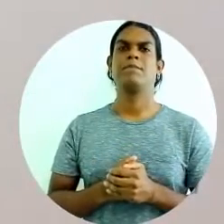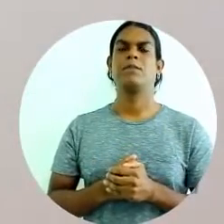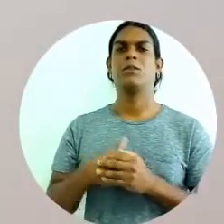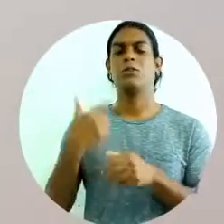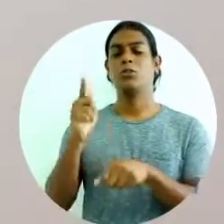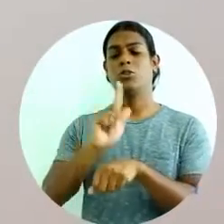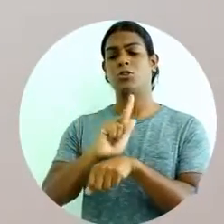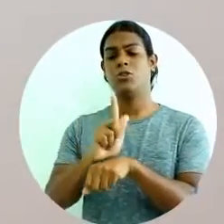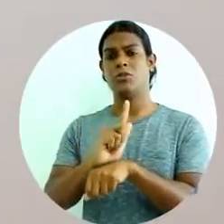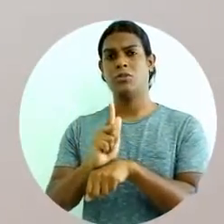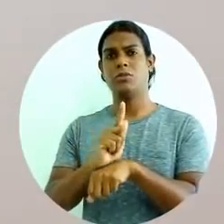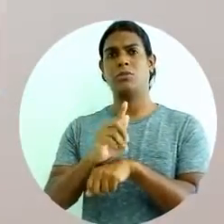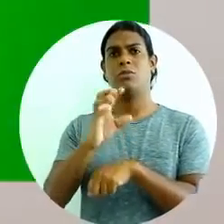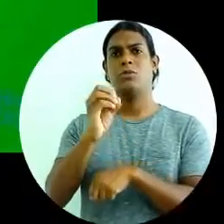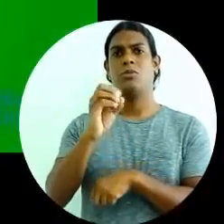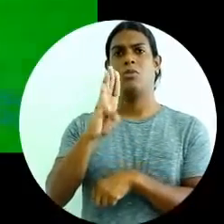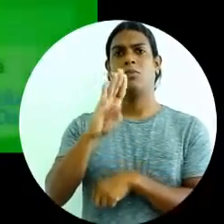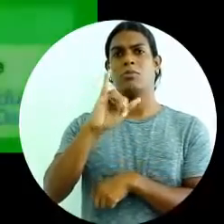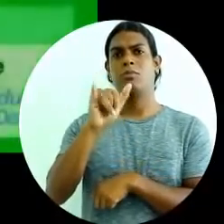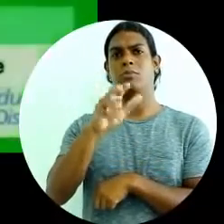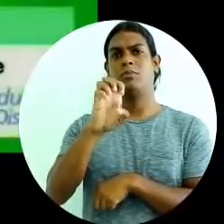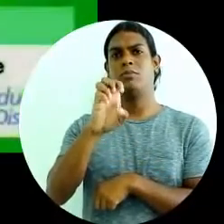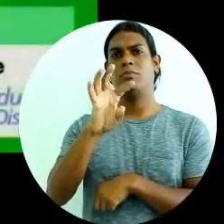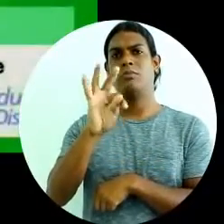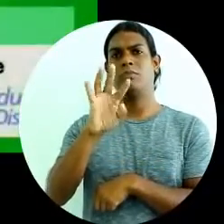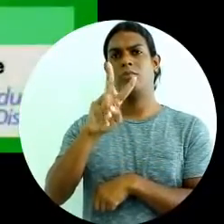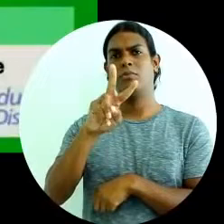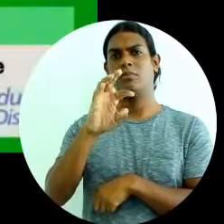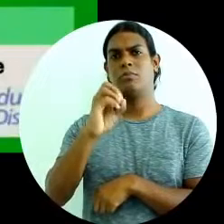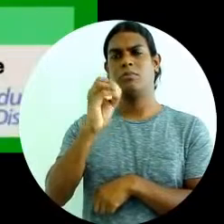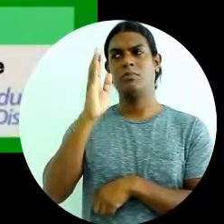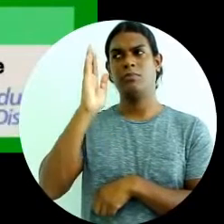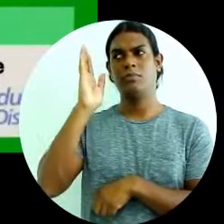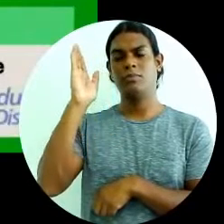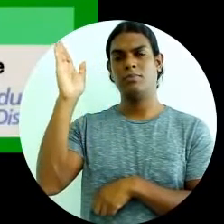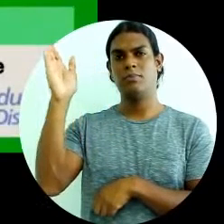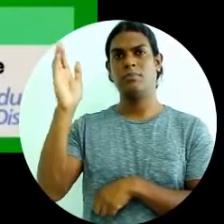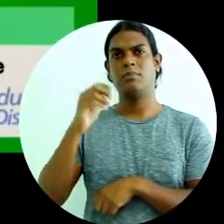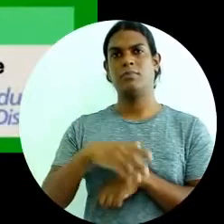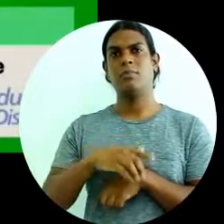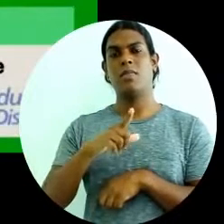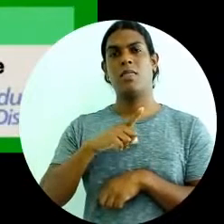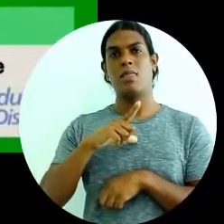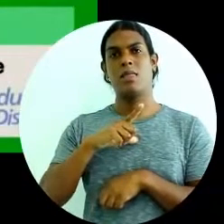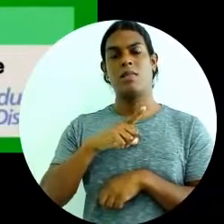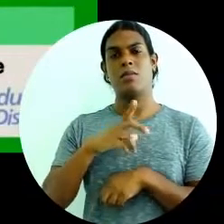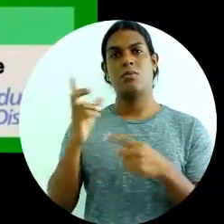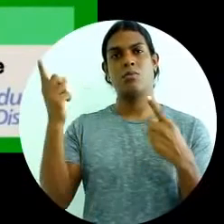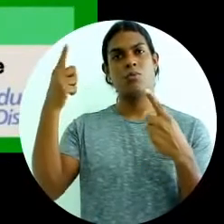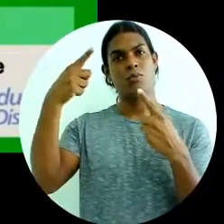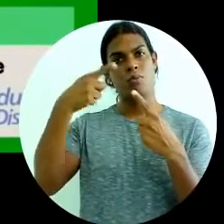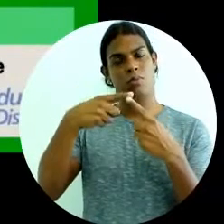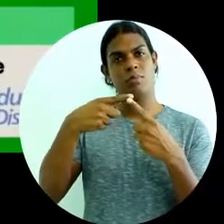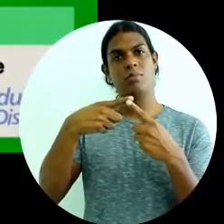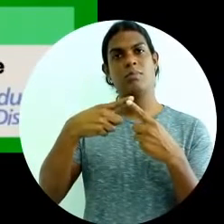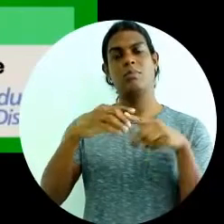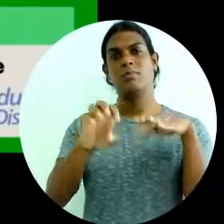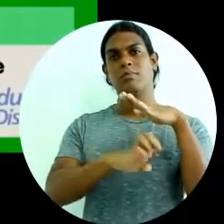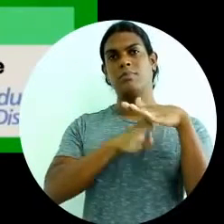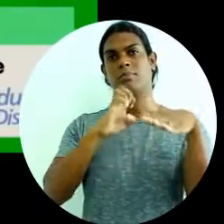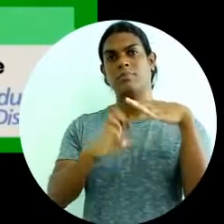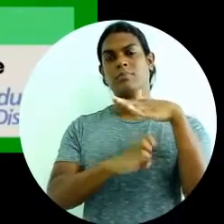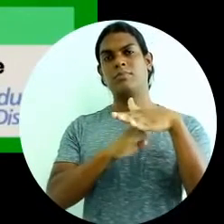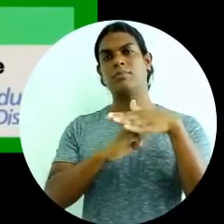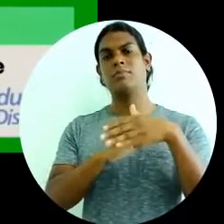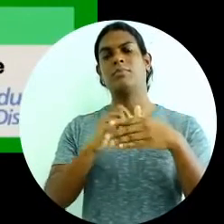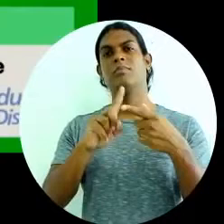por exemplo, é o de gestão por objetivos. Então, por exemplo, no primeiro momento, nós temos as metas da empresa e